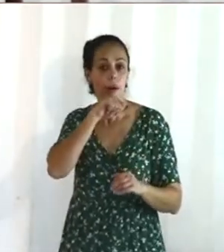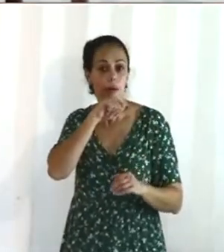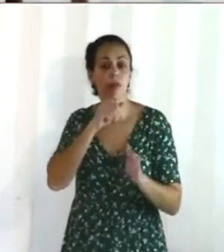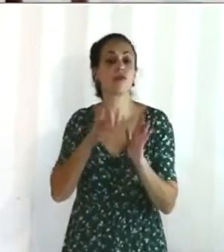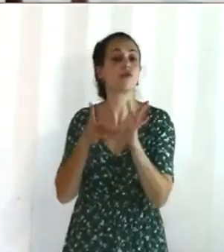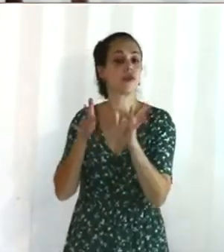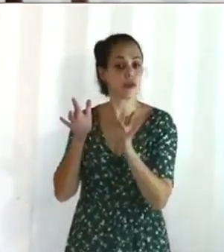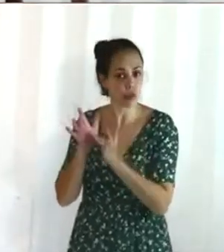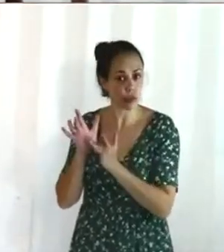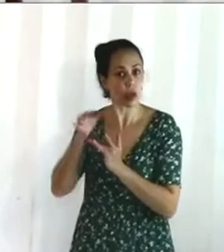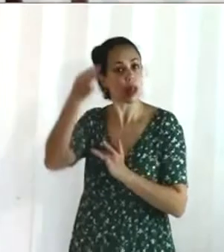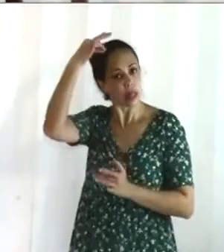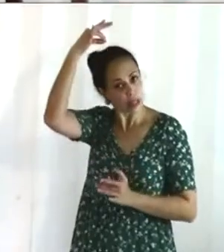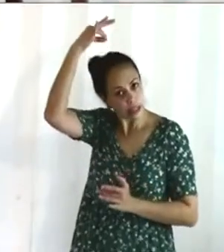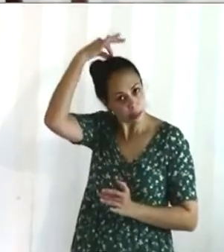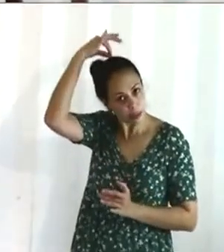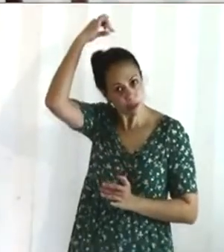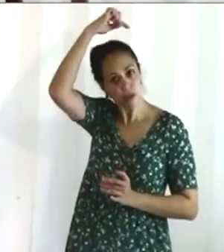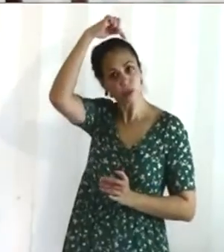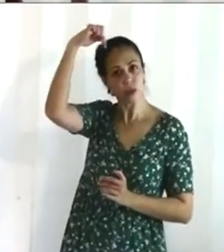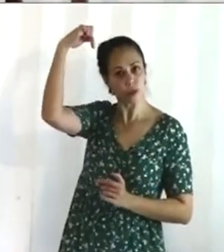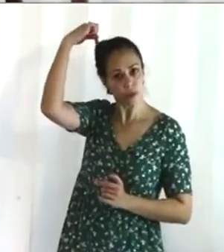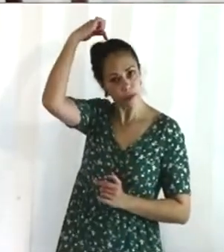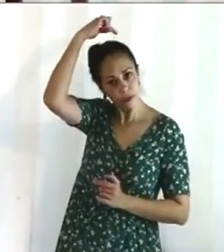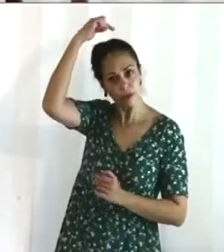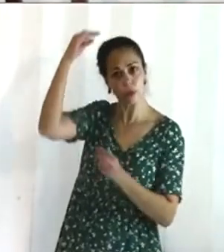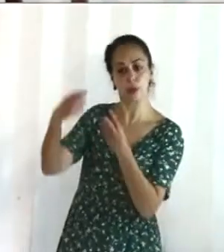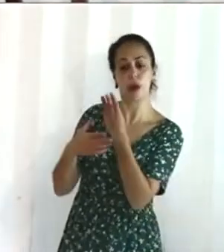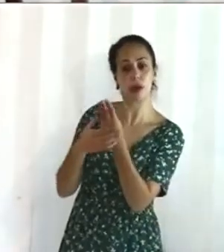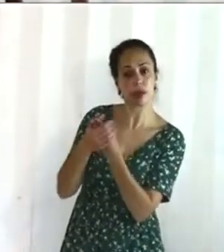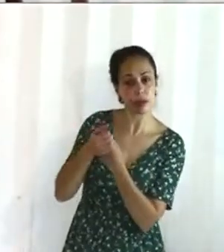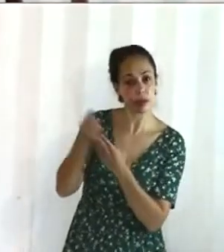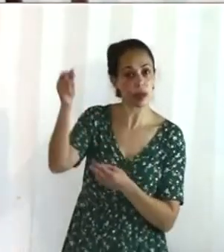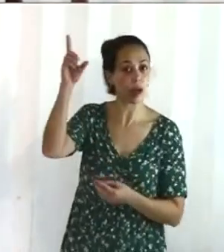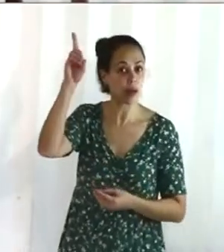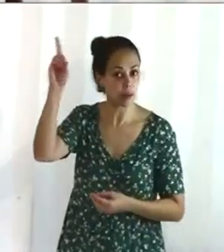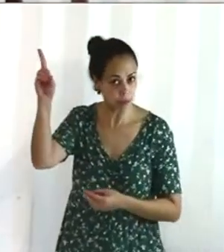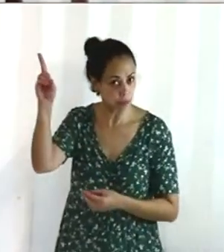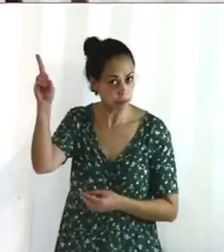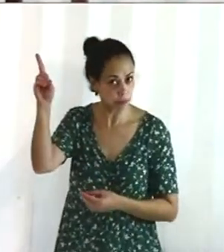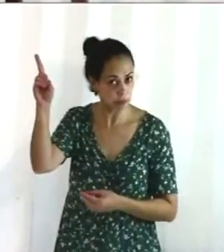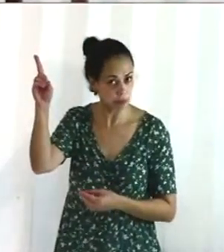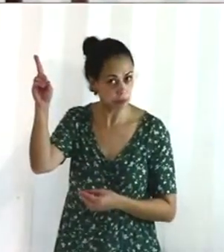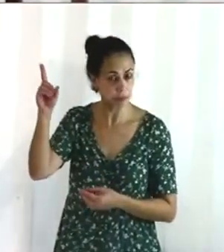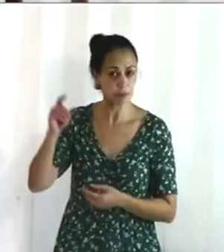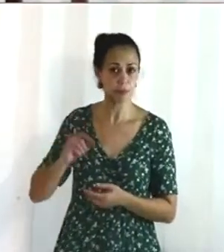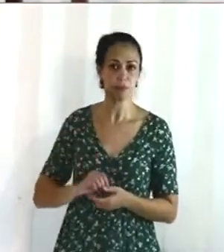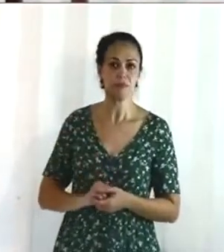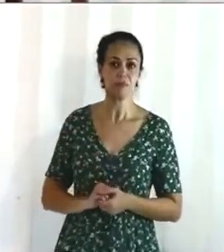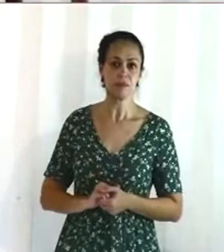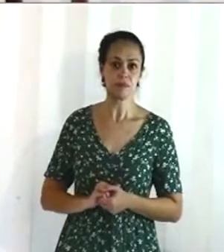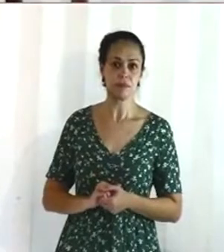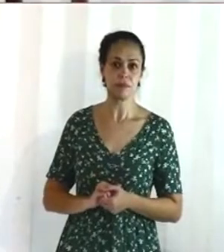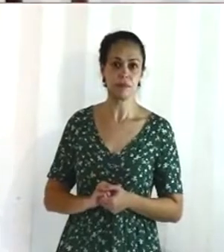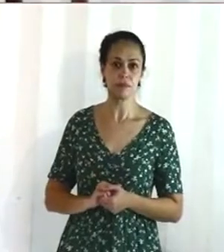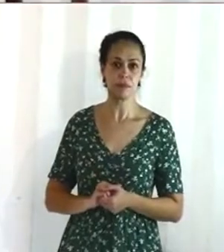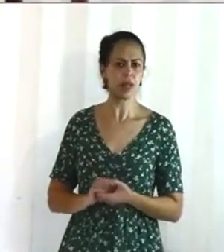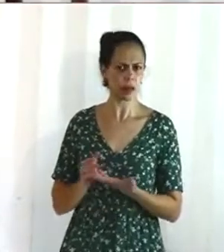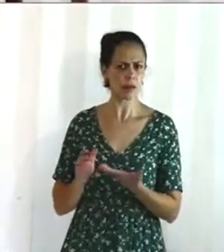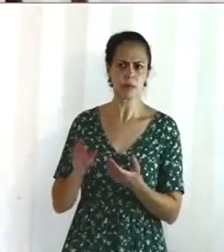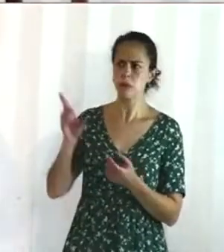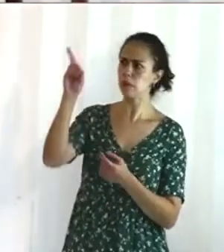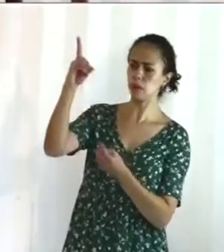o Espírito Santo, mas a nossa comunhão é com a Trindade Santíssima. E nós não podemos separar a